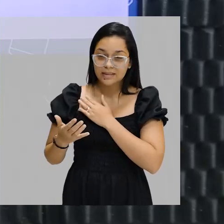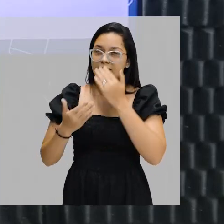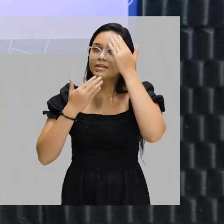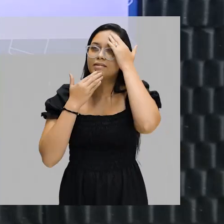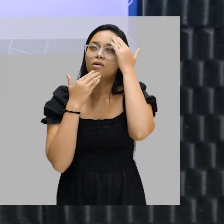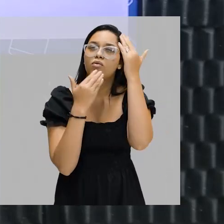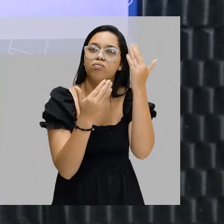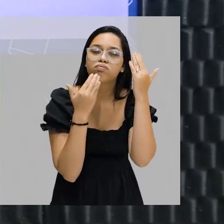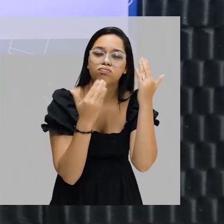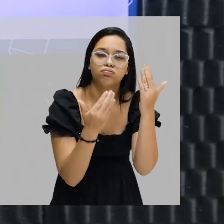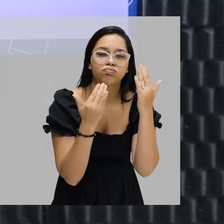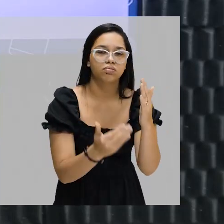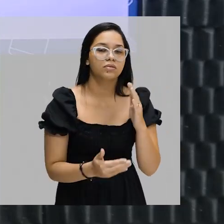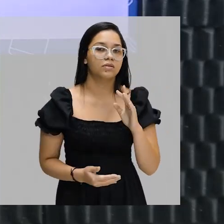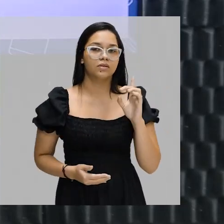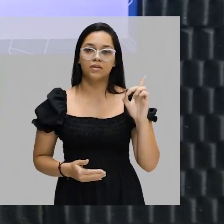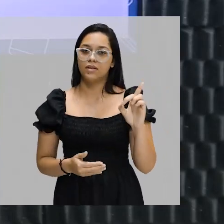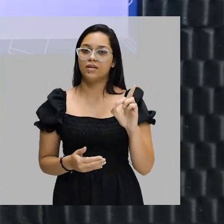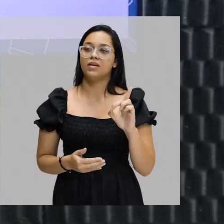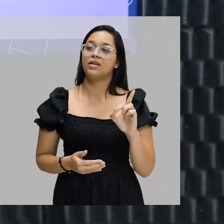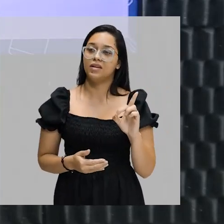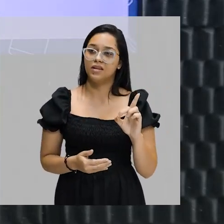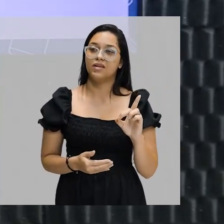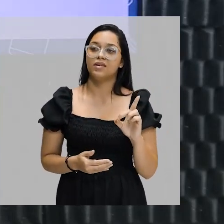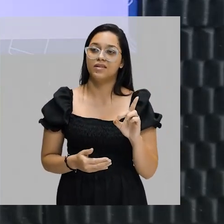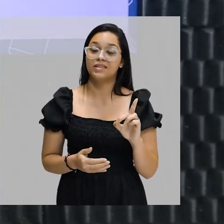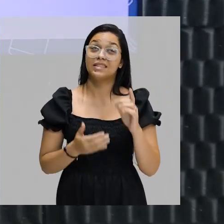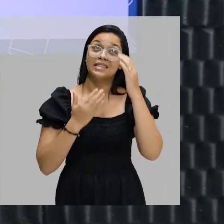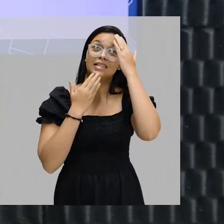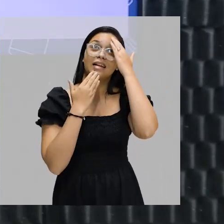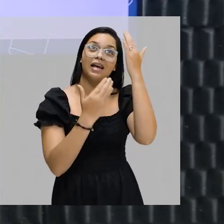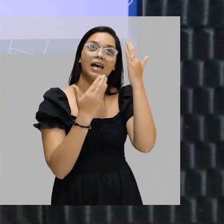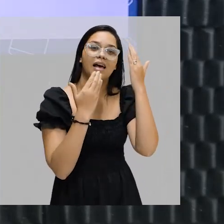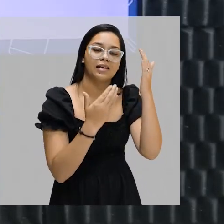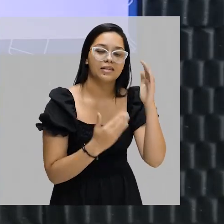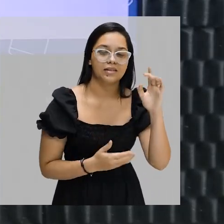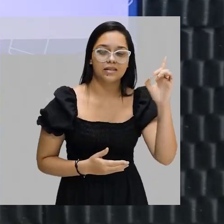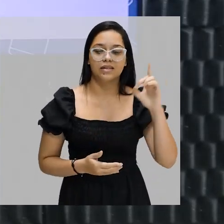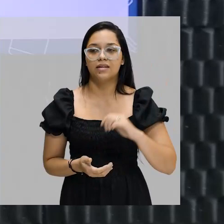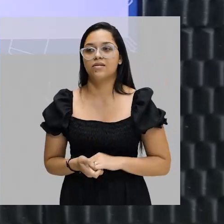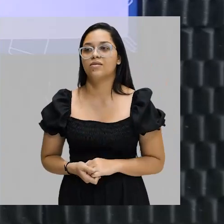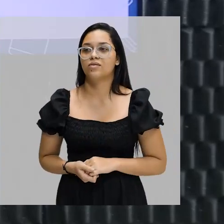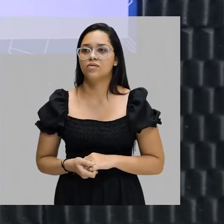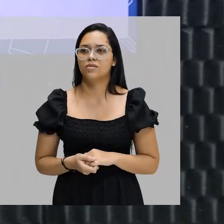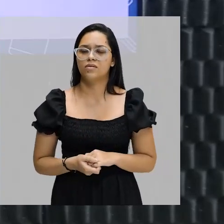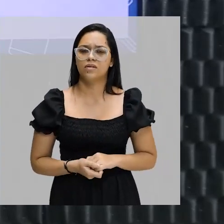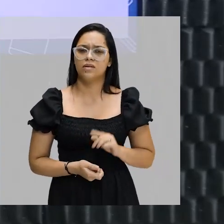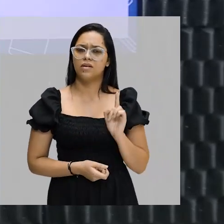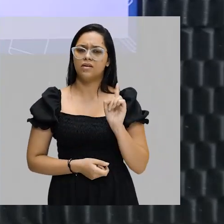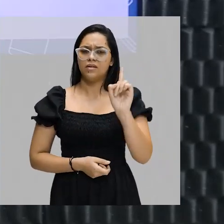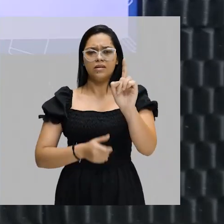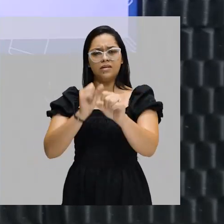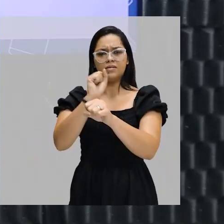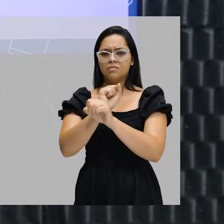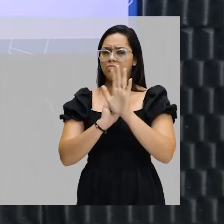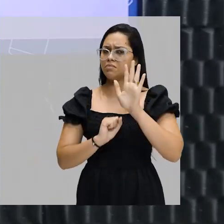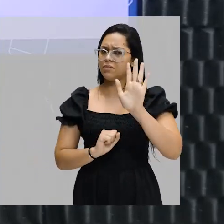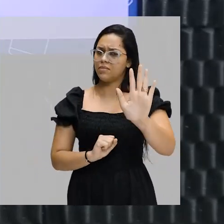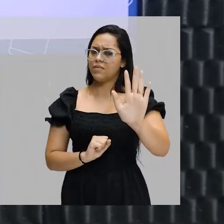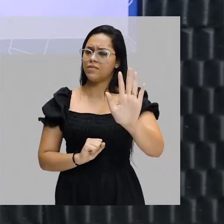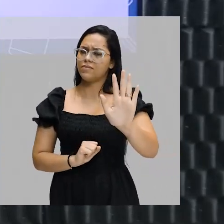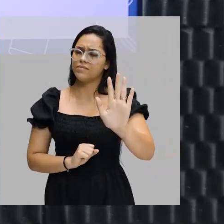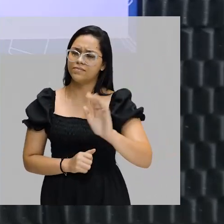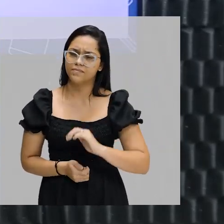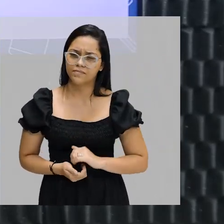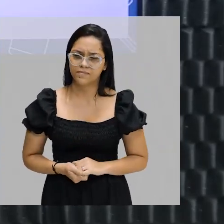graças a Deus está dando tudo certo ó graças a Deus alto lá não